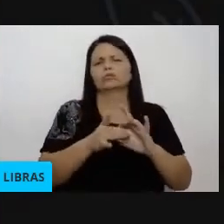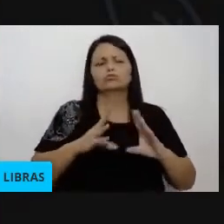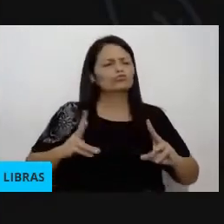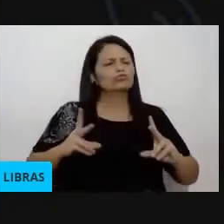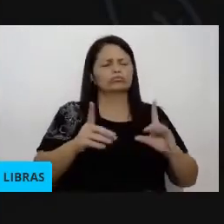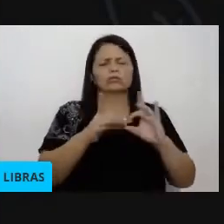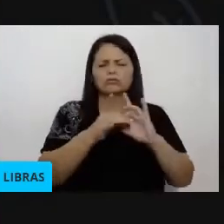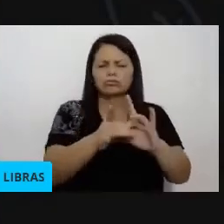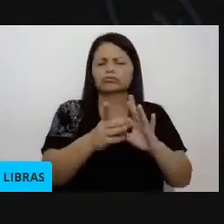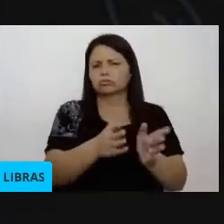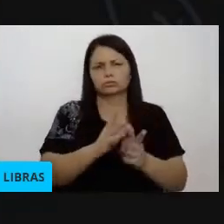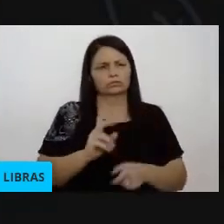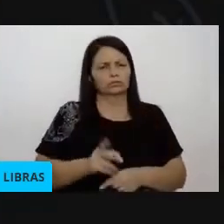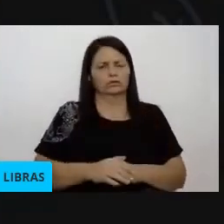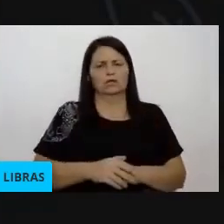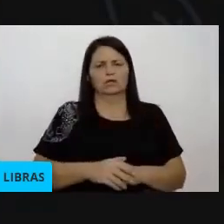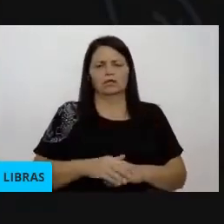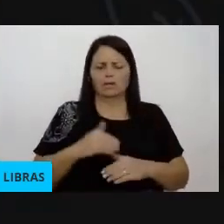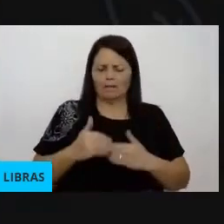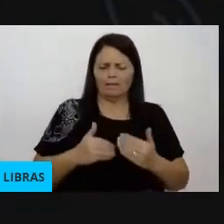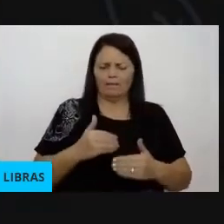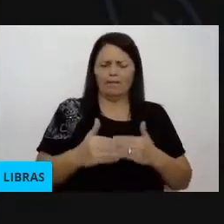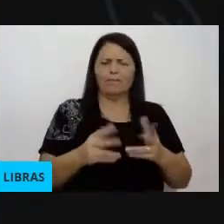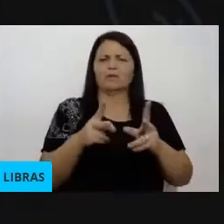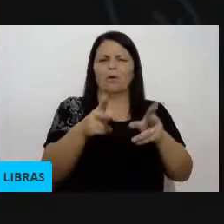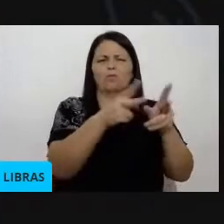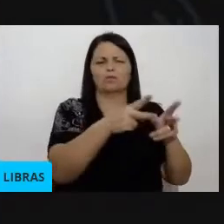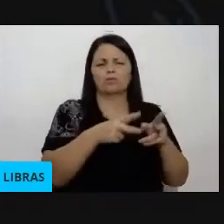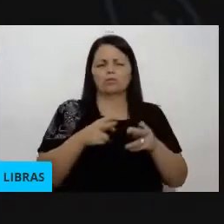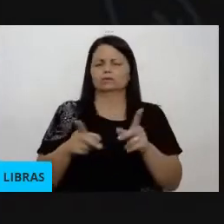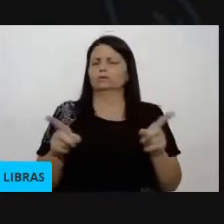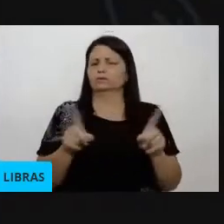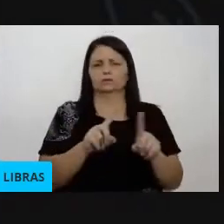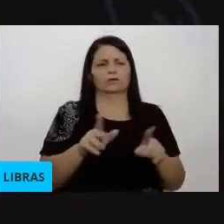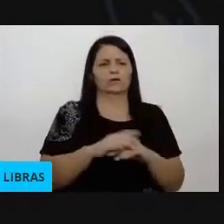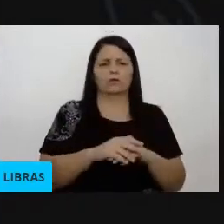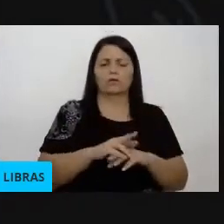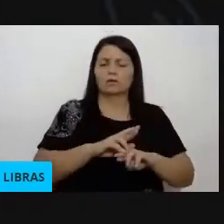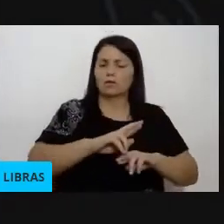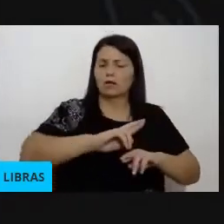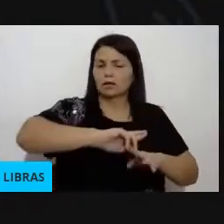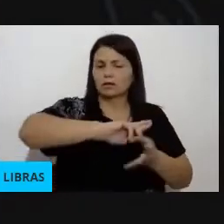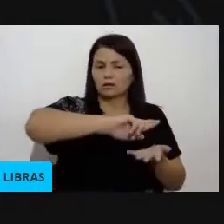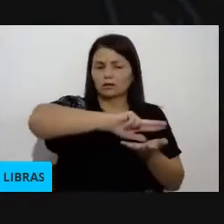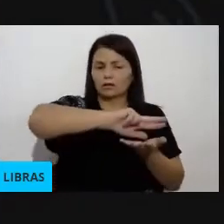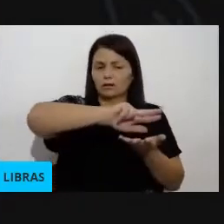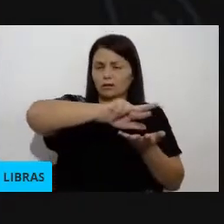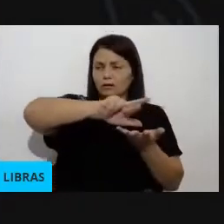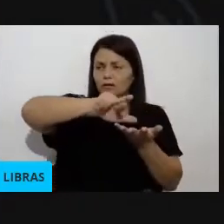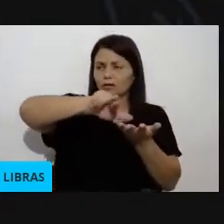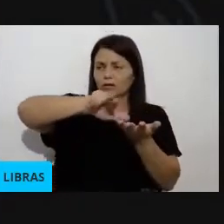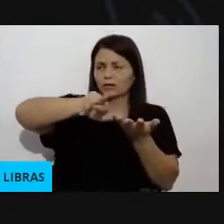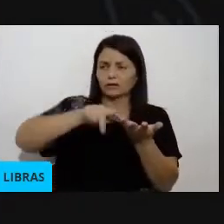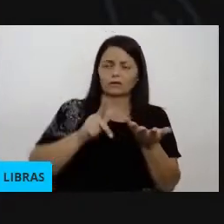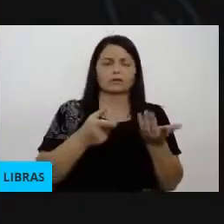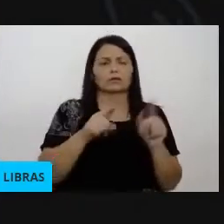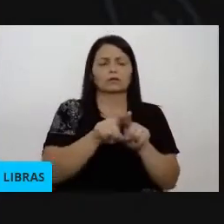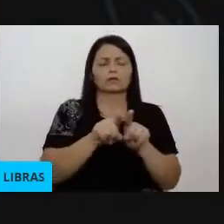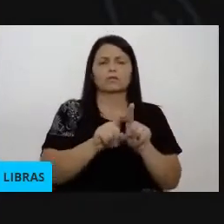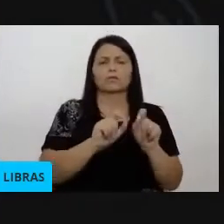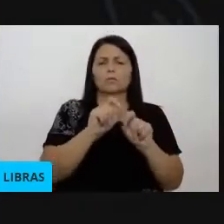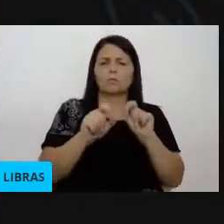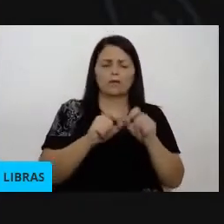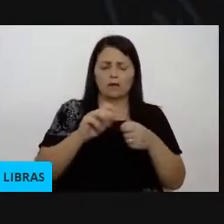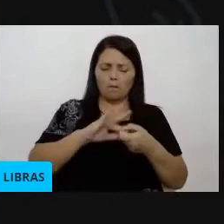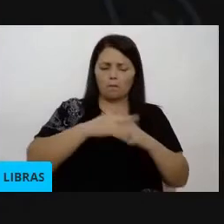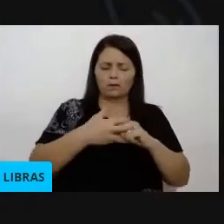método. Faz-se tudo dentro do mesmo método. Não. Os métodos devem ser variados, eles devem ser amplos. E certamente na